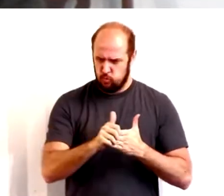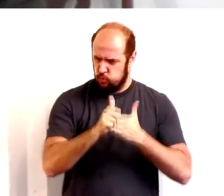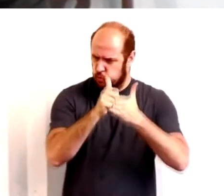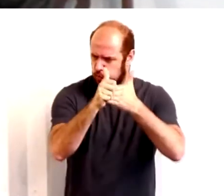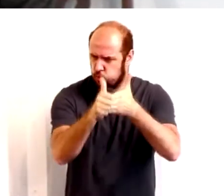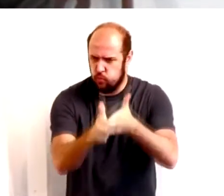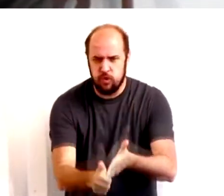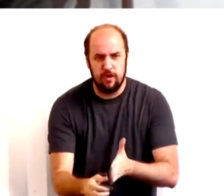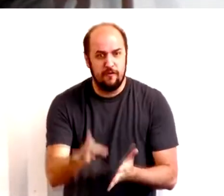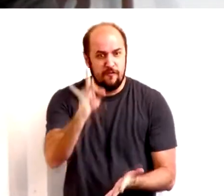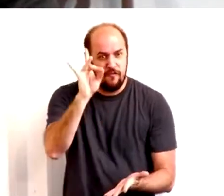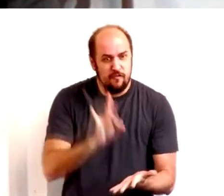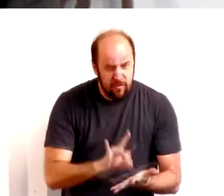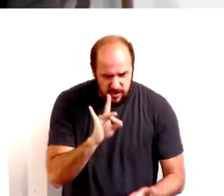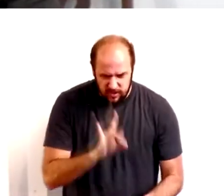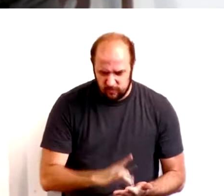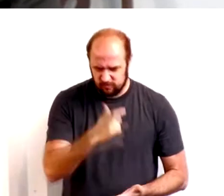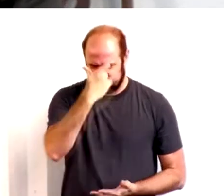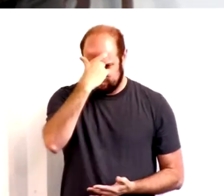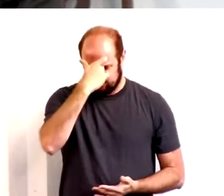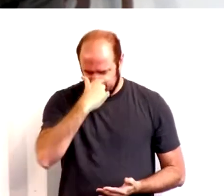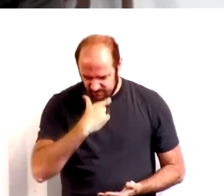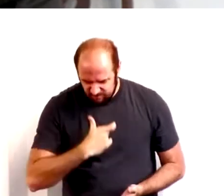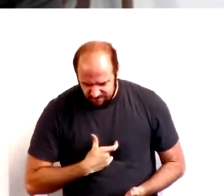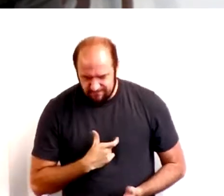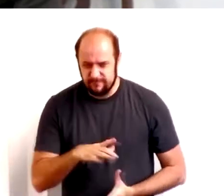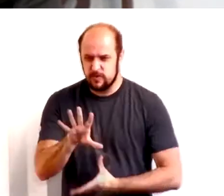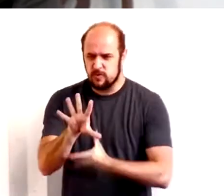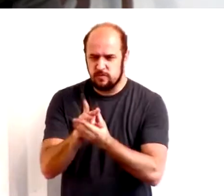fato demonstram um caráter